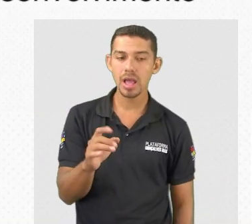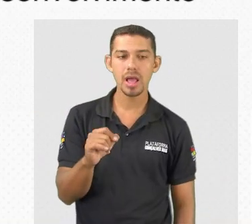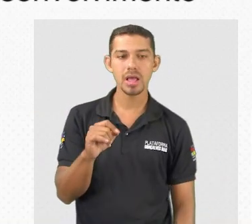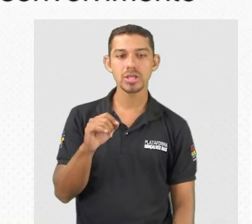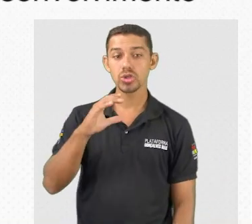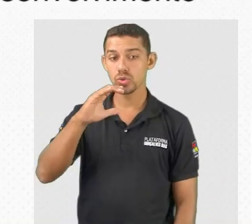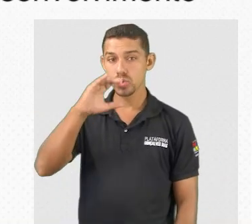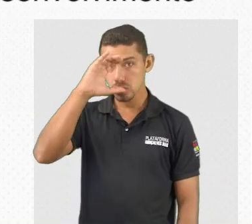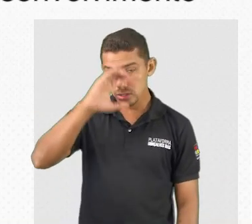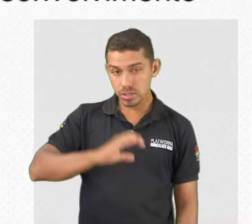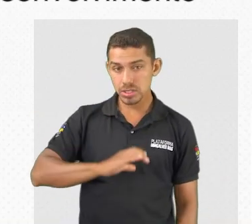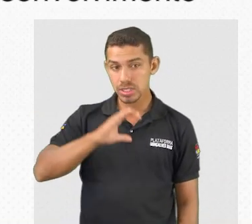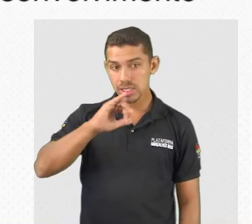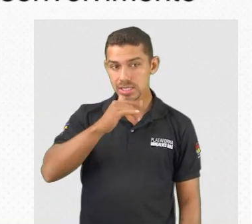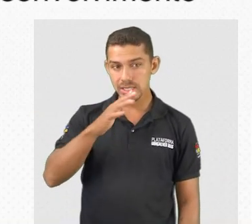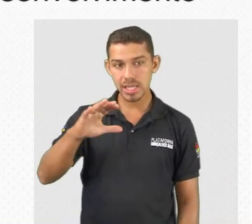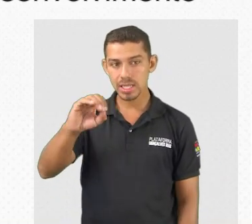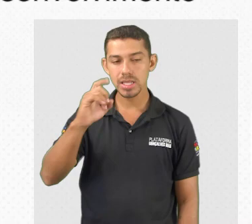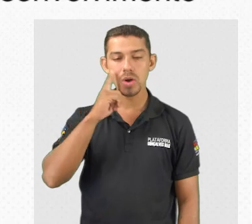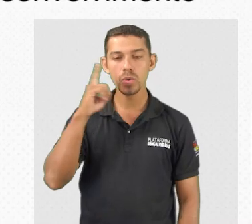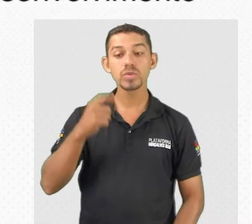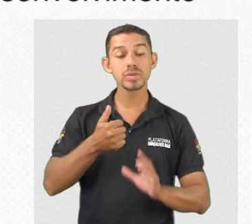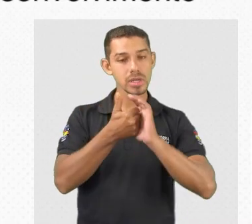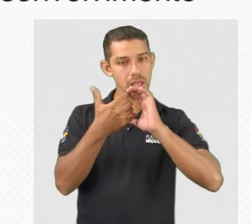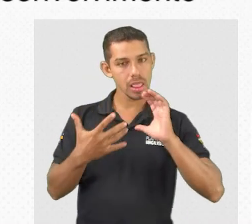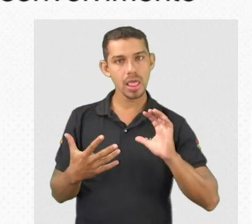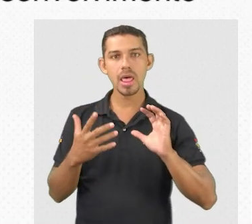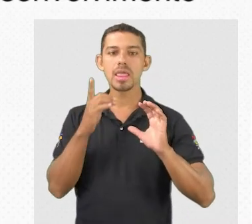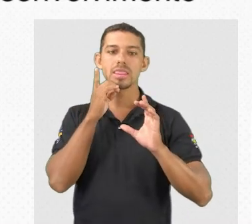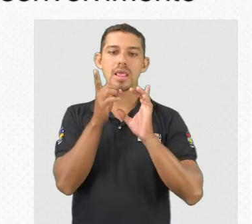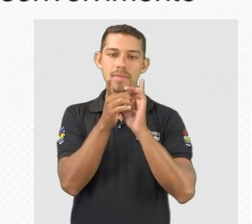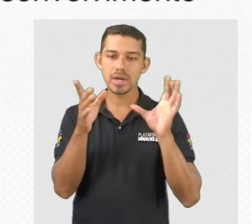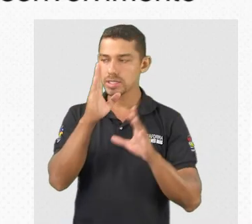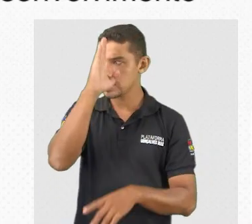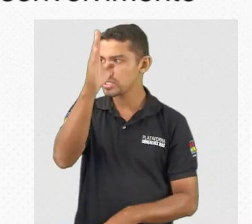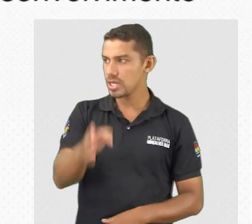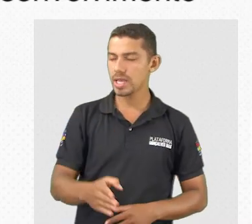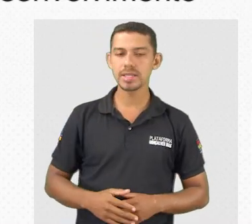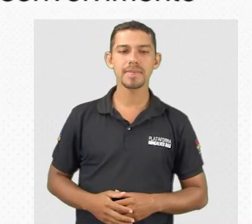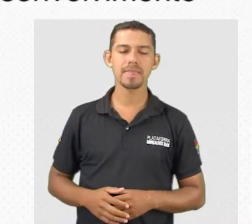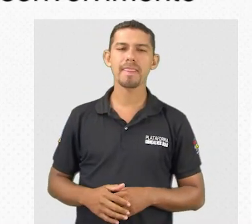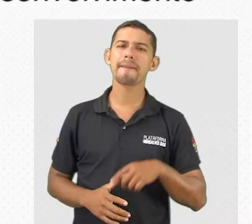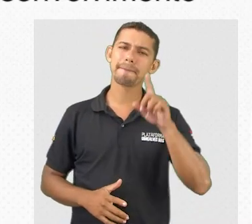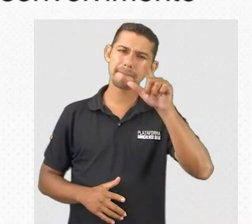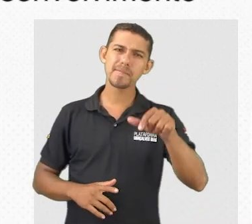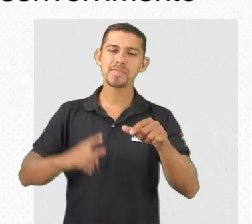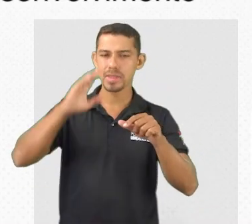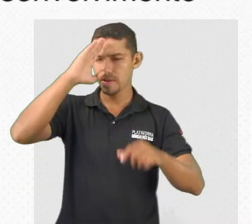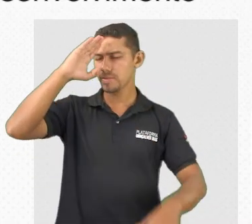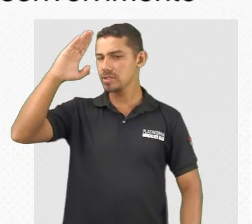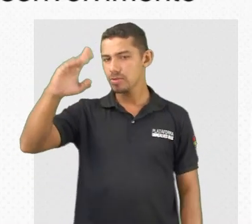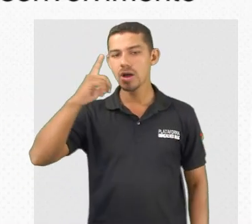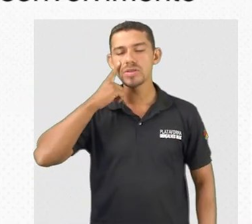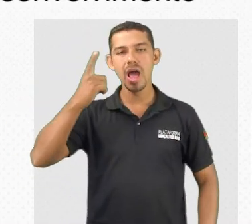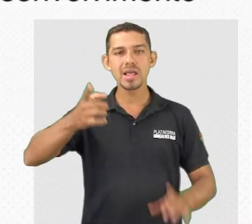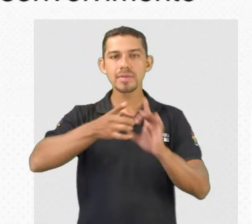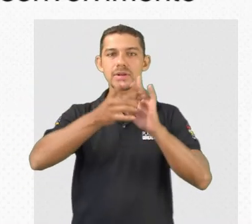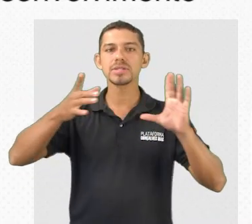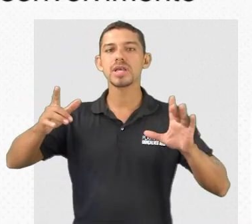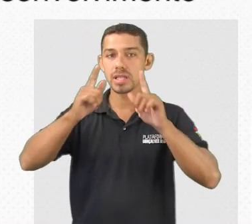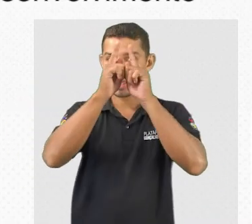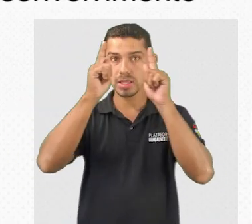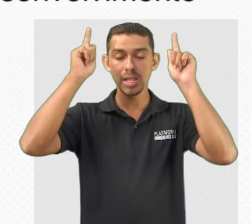do cidadão, e aí, portanto, isso caracteriza o que nós chamamos de democracia direta, ele é um aspecto exclusivo da democracia